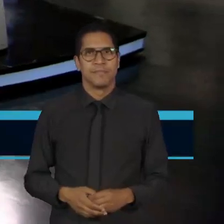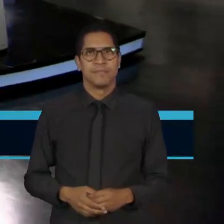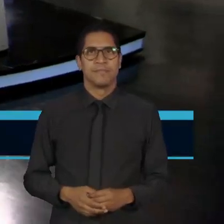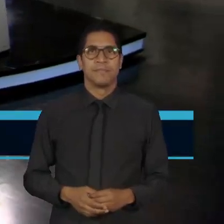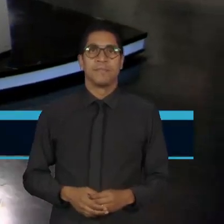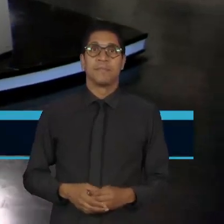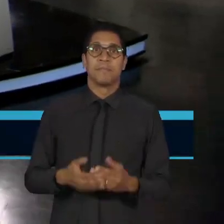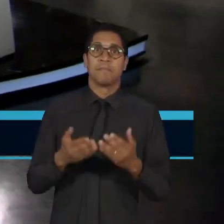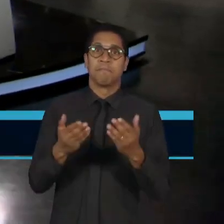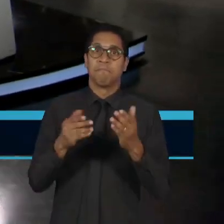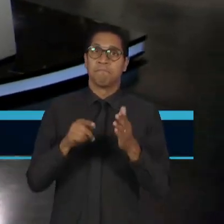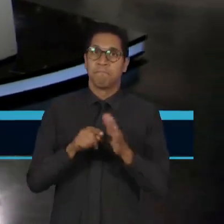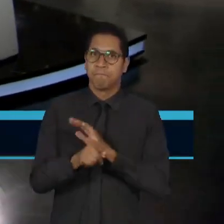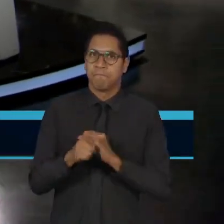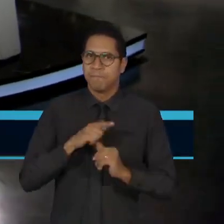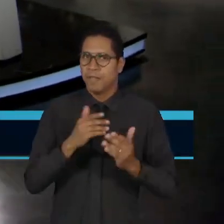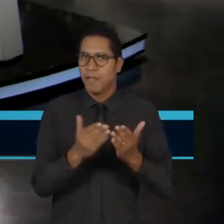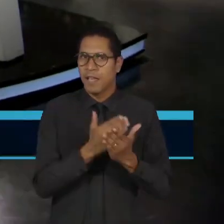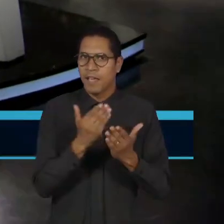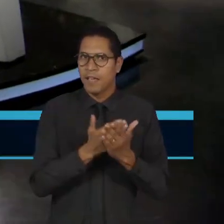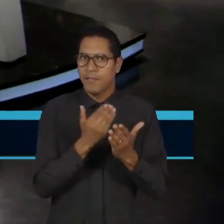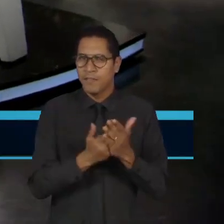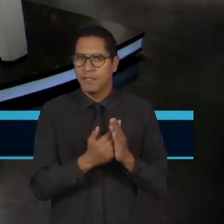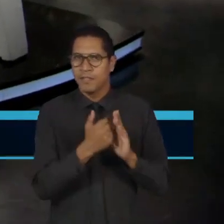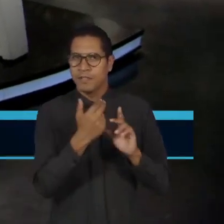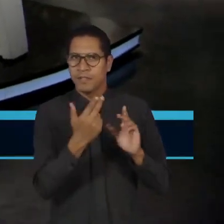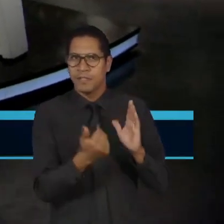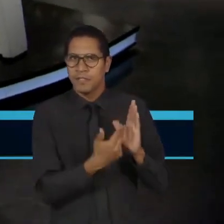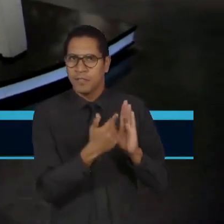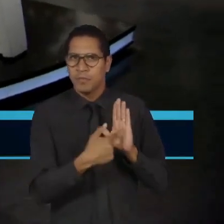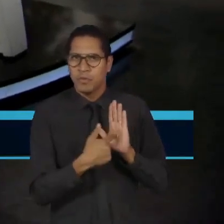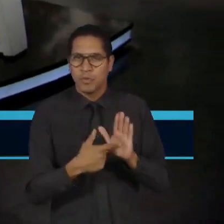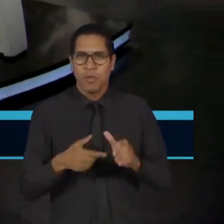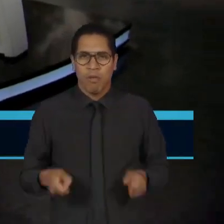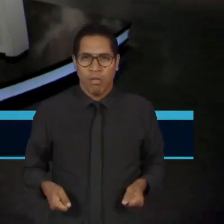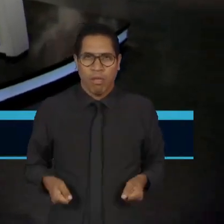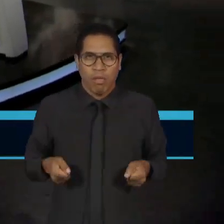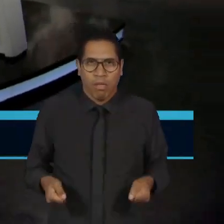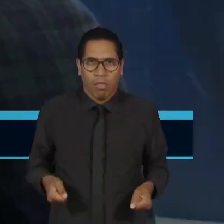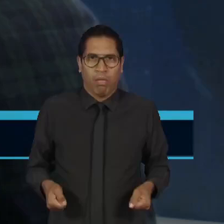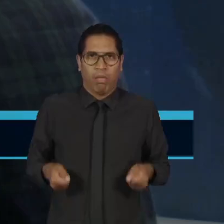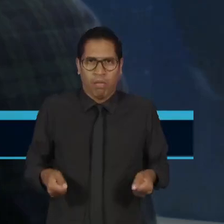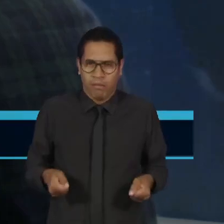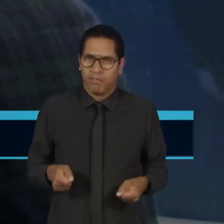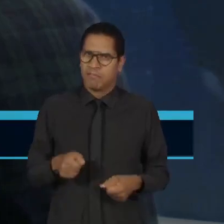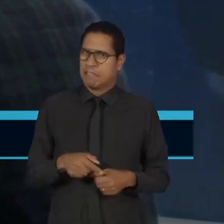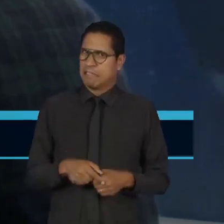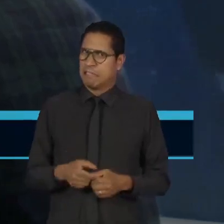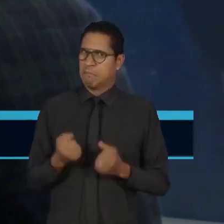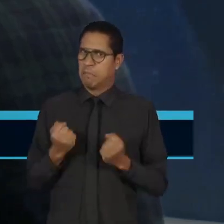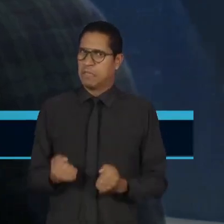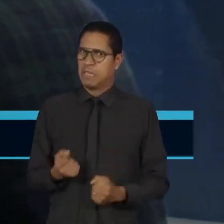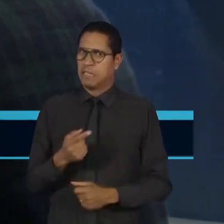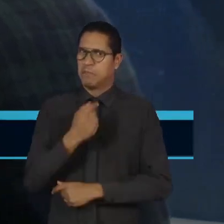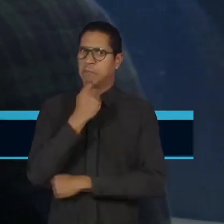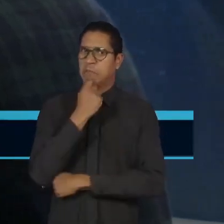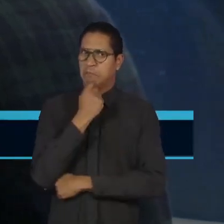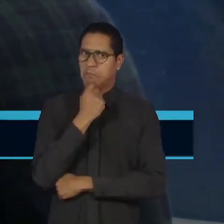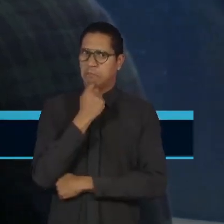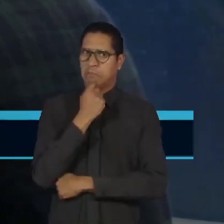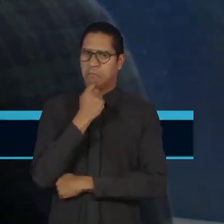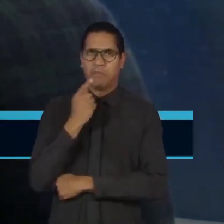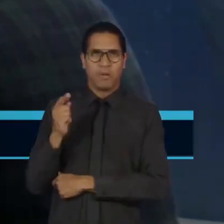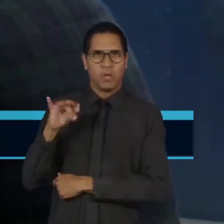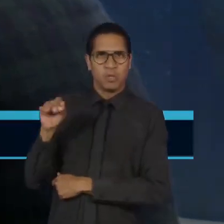Taz, vamos começar falando da revista britânica The Economist, que queria saber a sua opinião. Pegou pesado demais? Joe Biden vai suportar